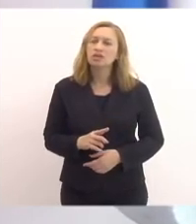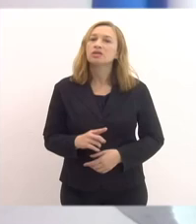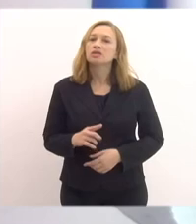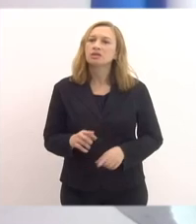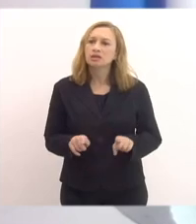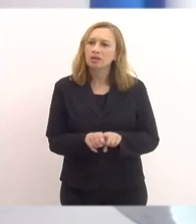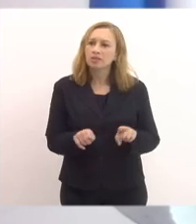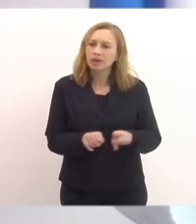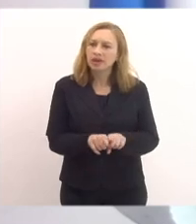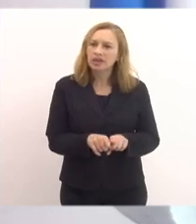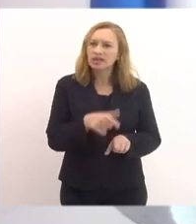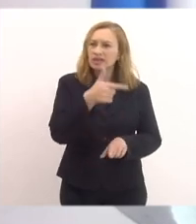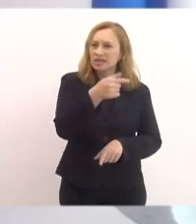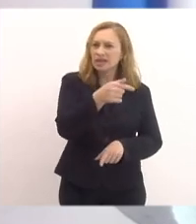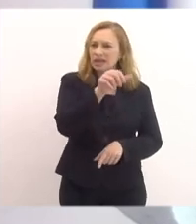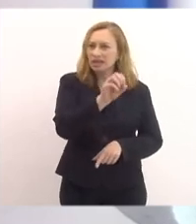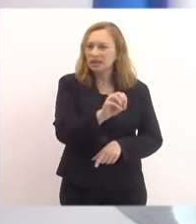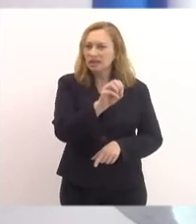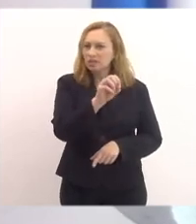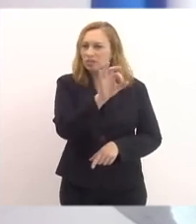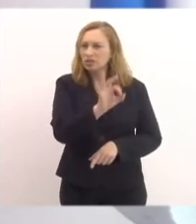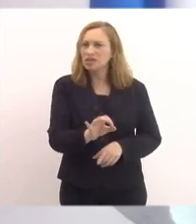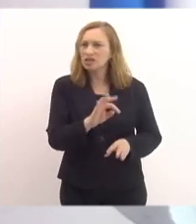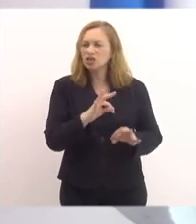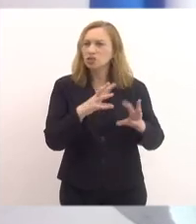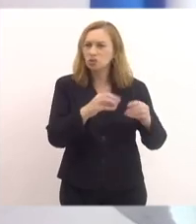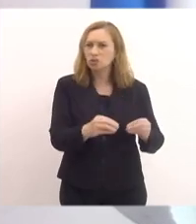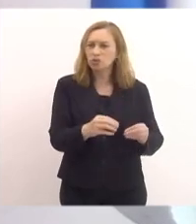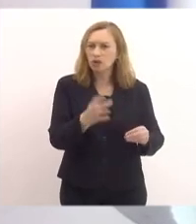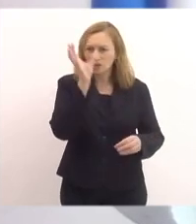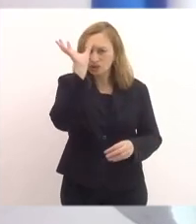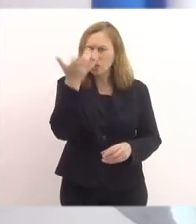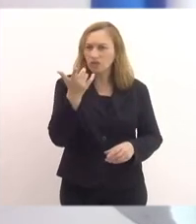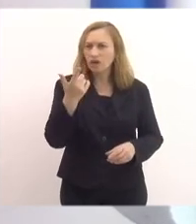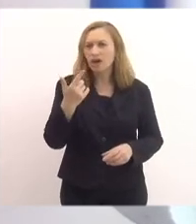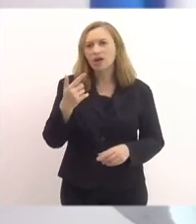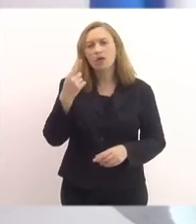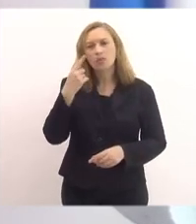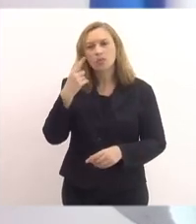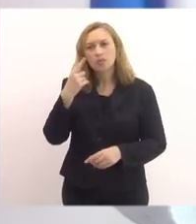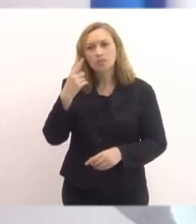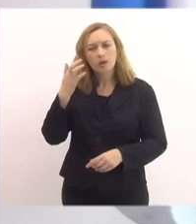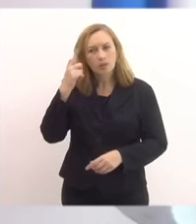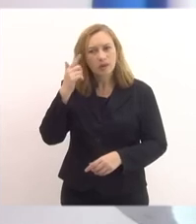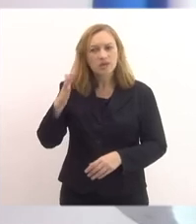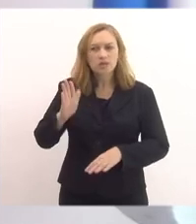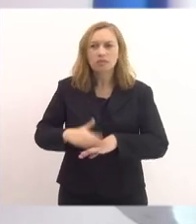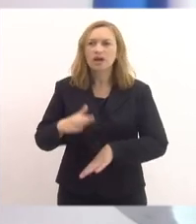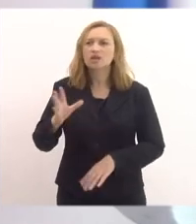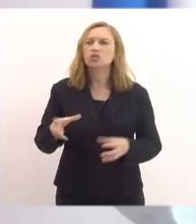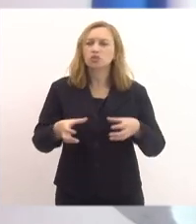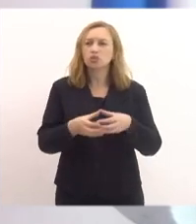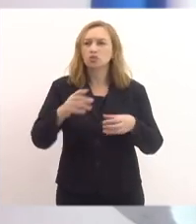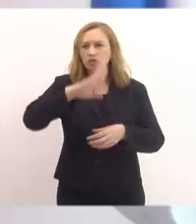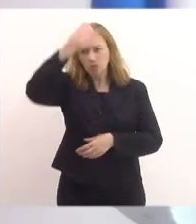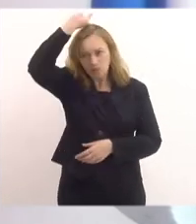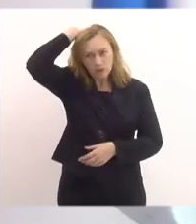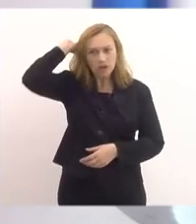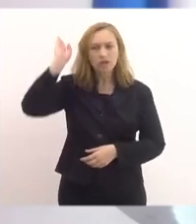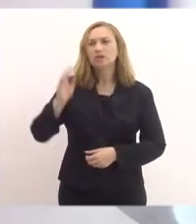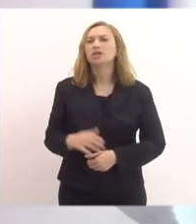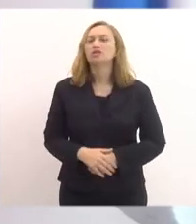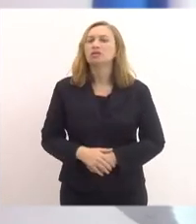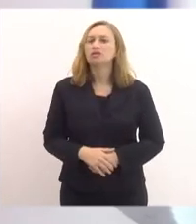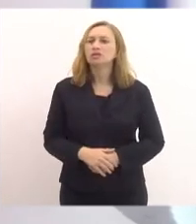também 70%, 80% dos concursos. E aí eu vou além. O Corpo de Bombeiros, que talvez seja... não